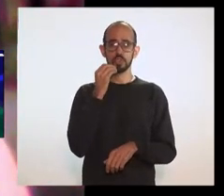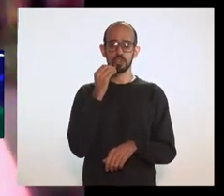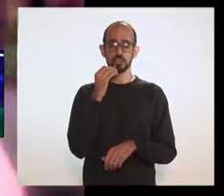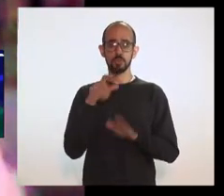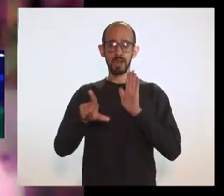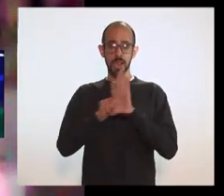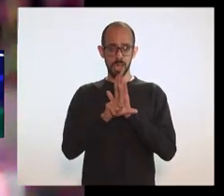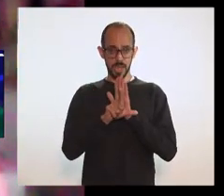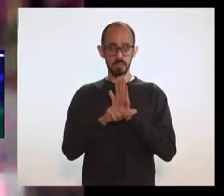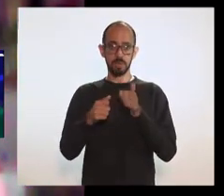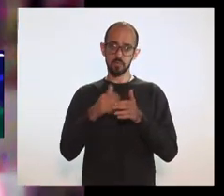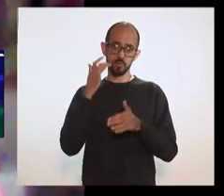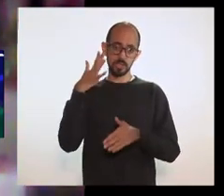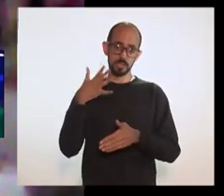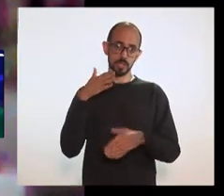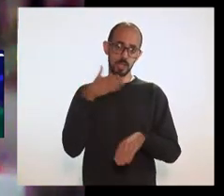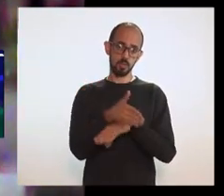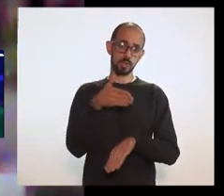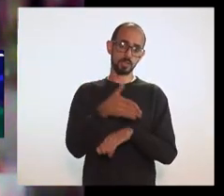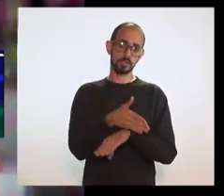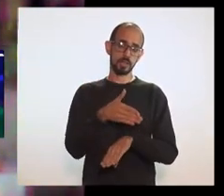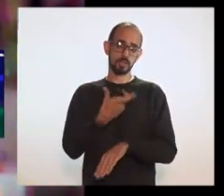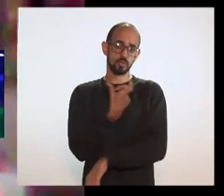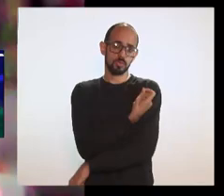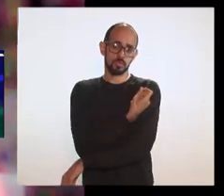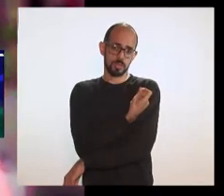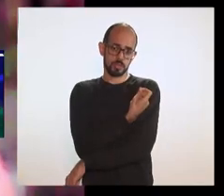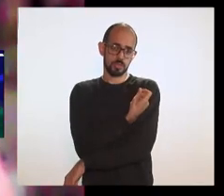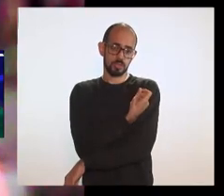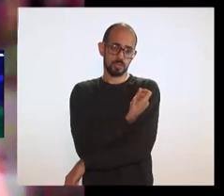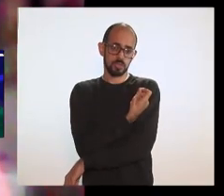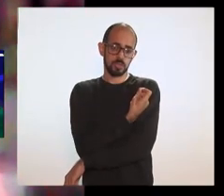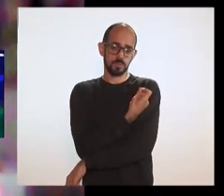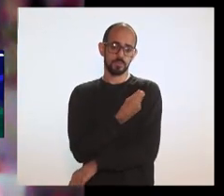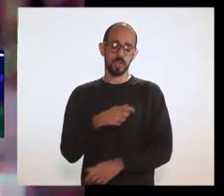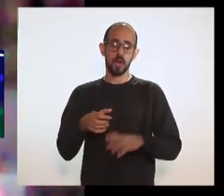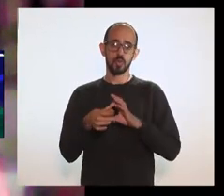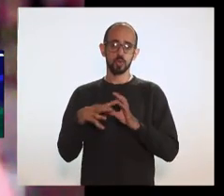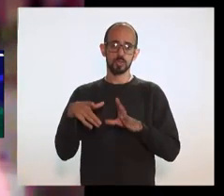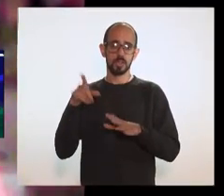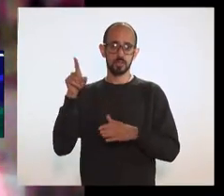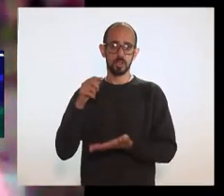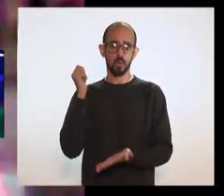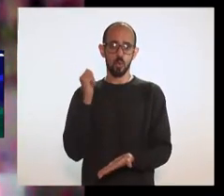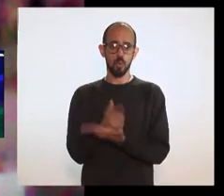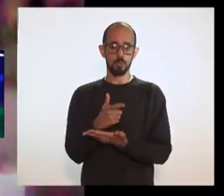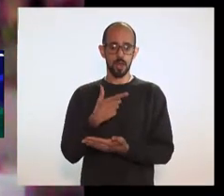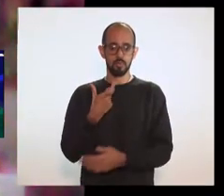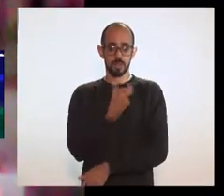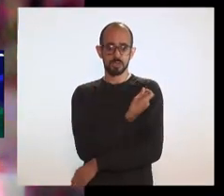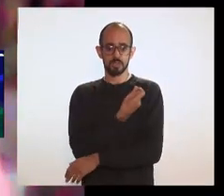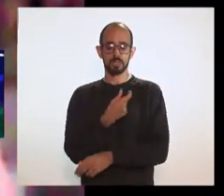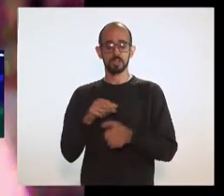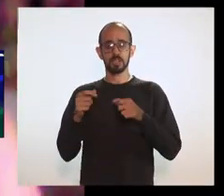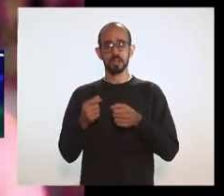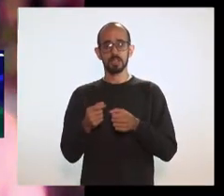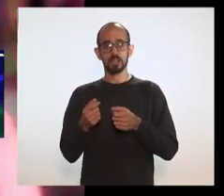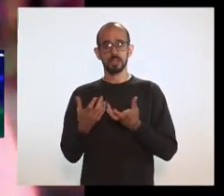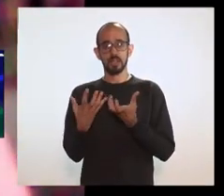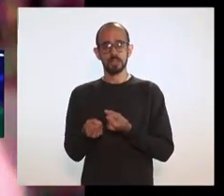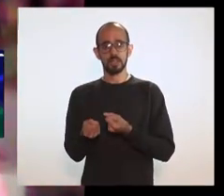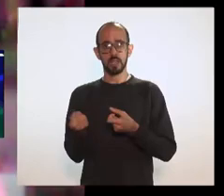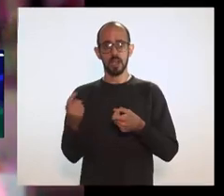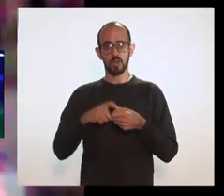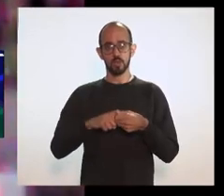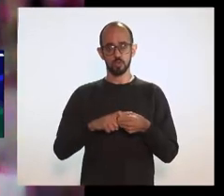por parte da população do Estado do Rio de Janeiro. Meu projeto autorizava ele a comprar vacinas e a compor consórcio. Ele agora,